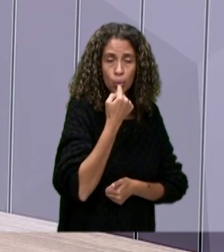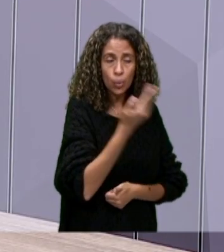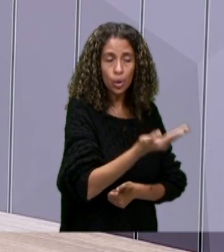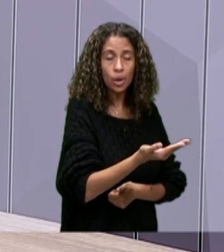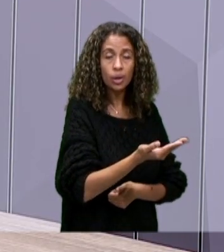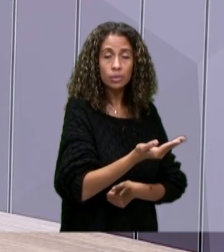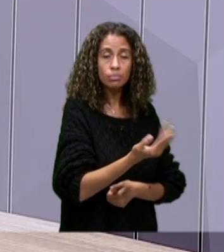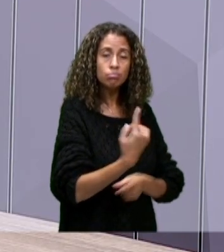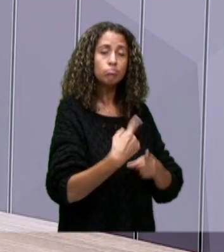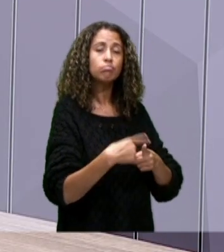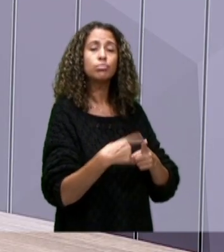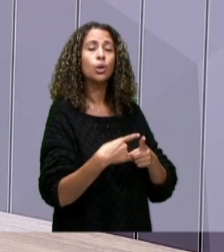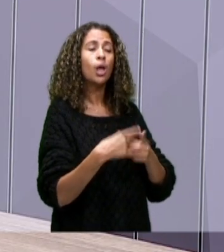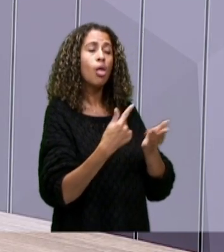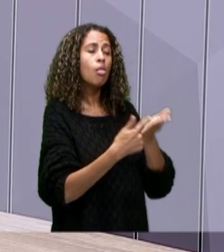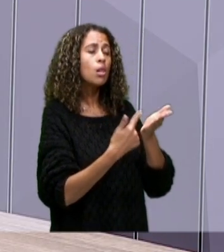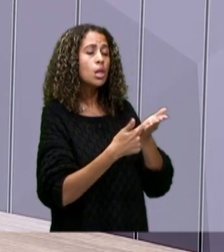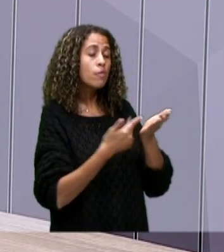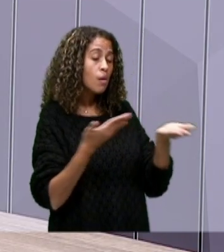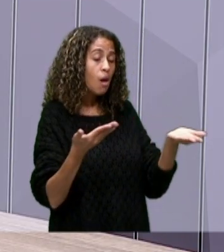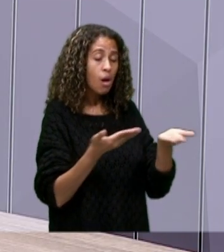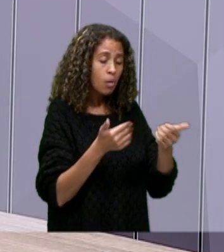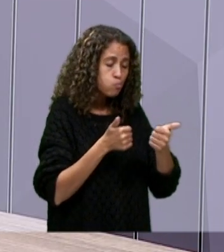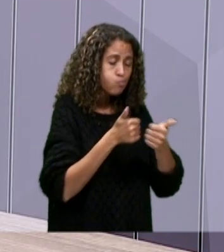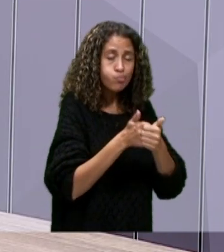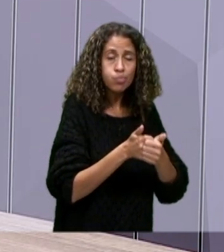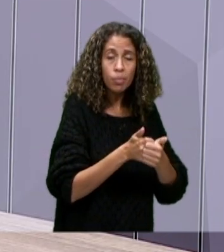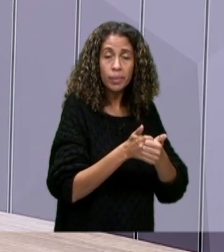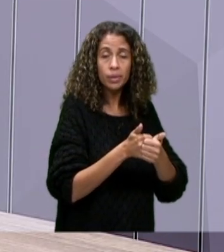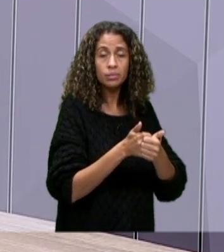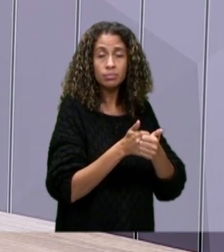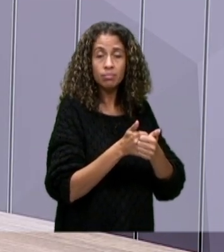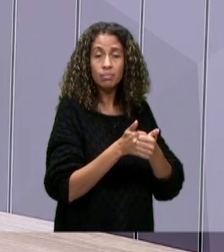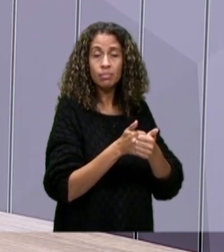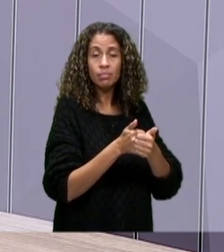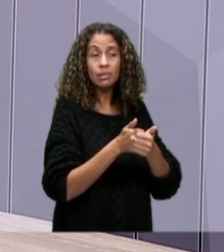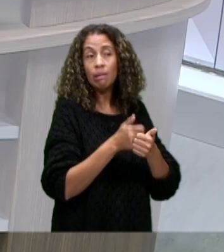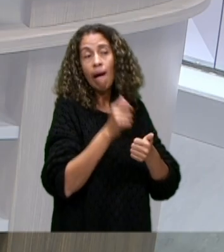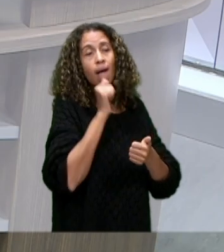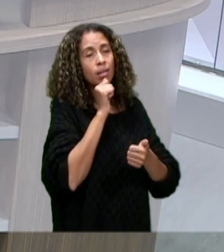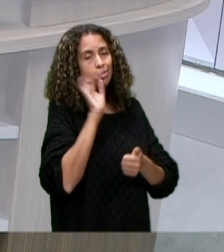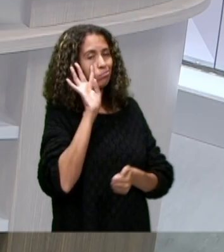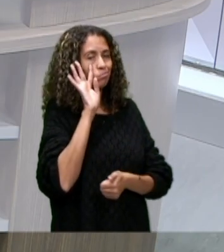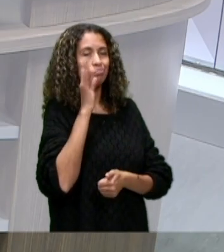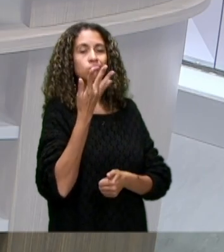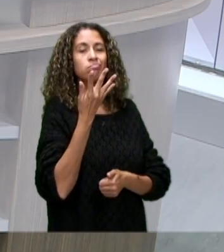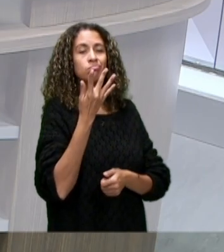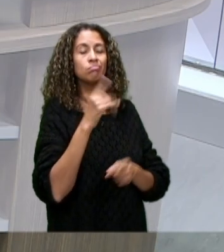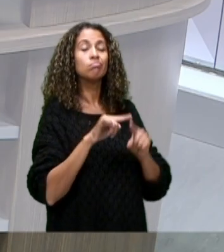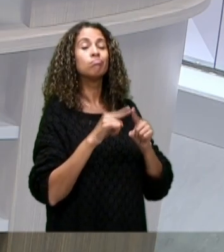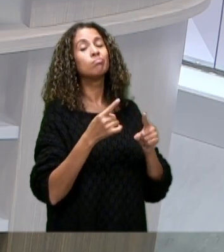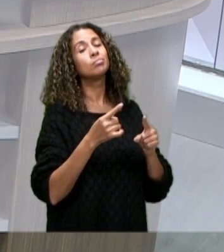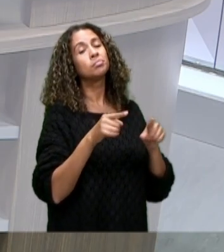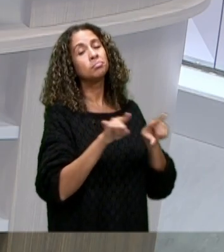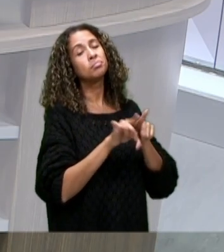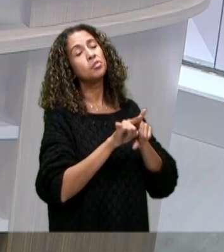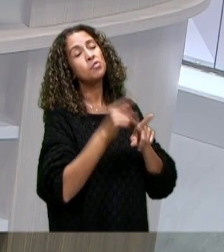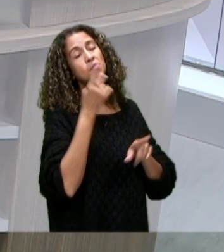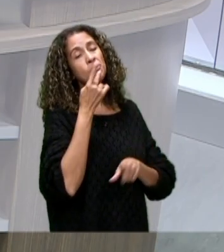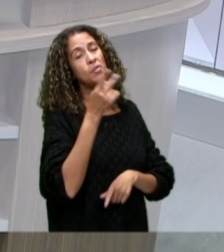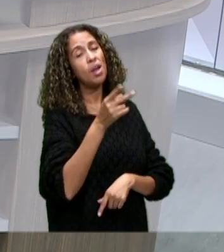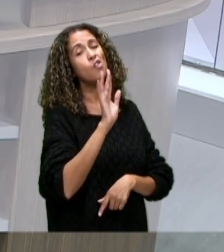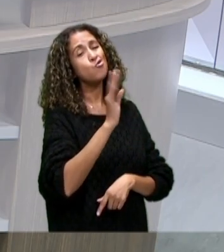Por que situar esse livro num futuro próximo que ainda está por acontecer, mas só que você coloca também